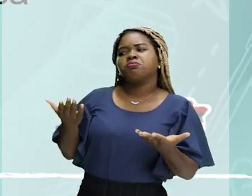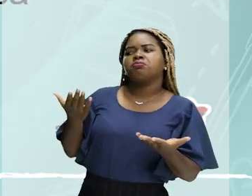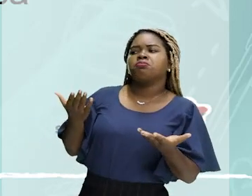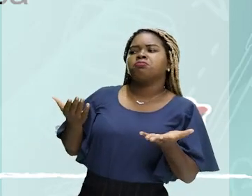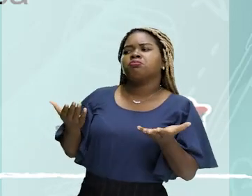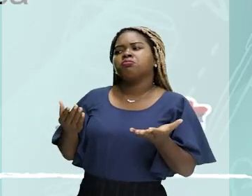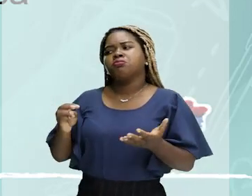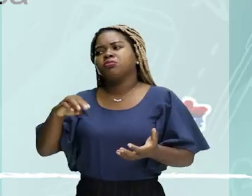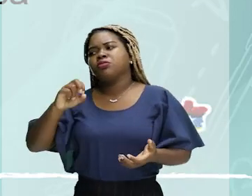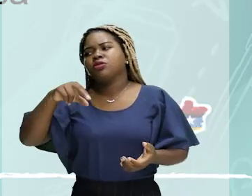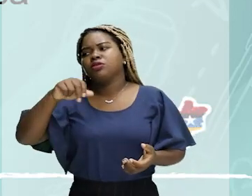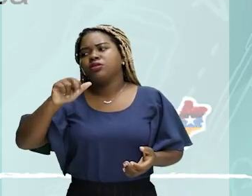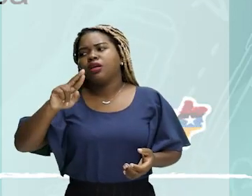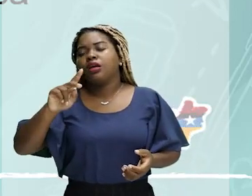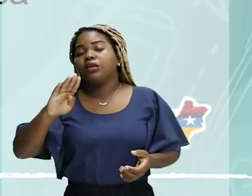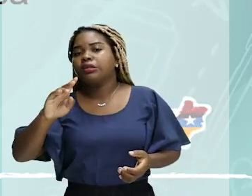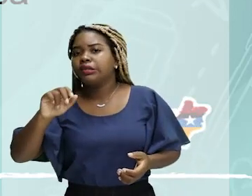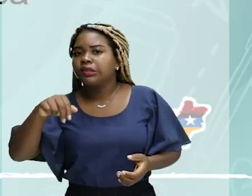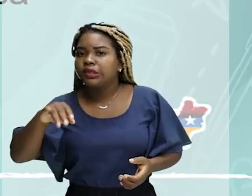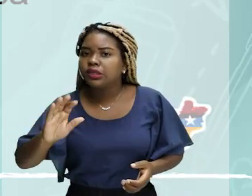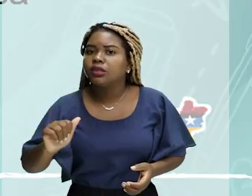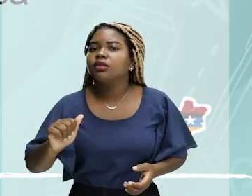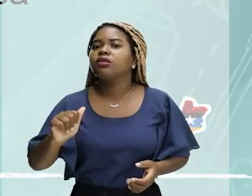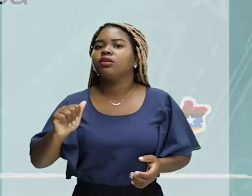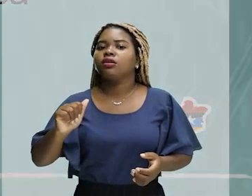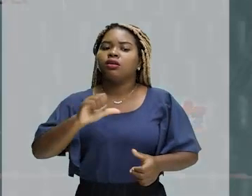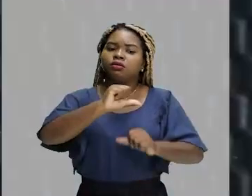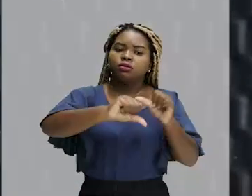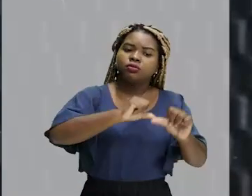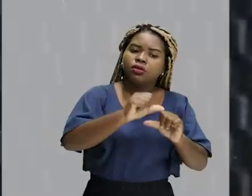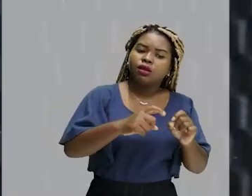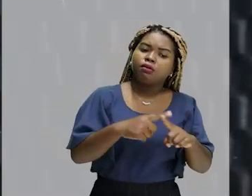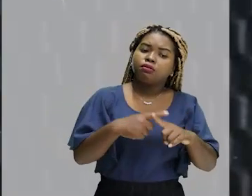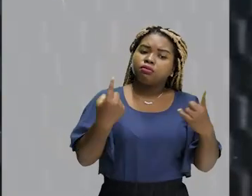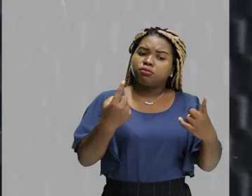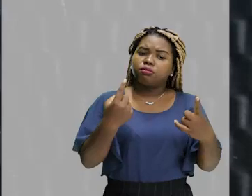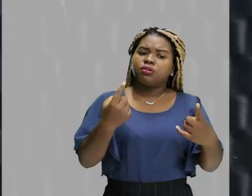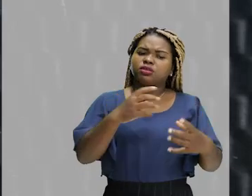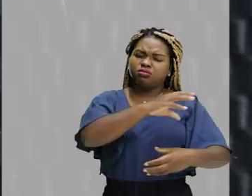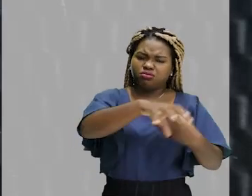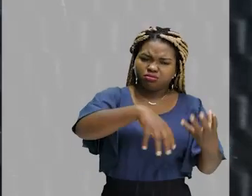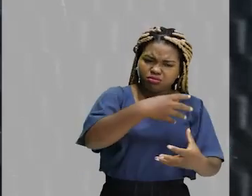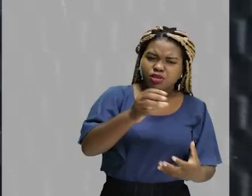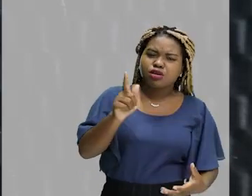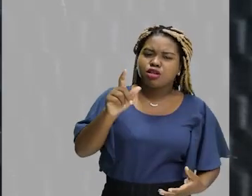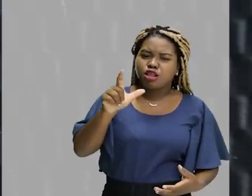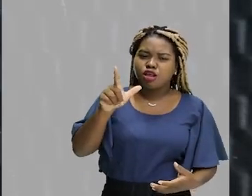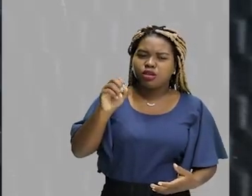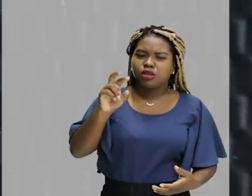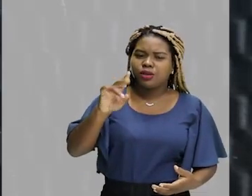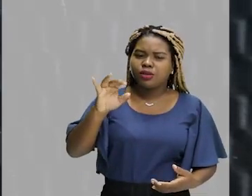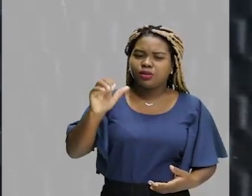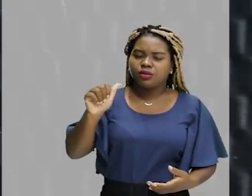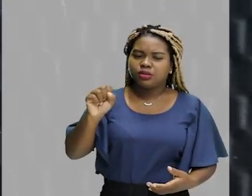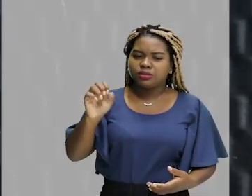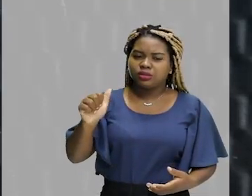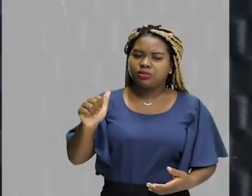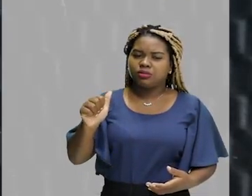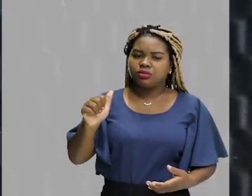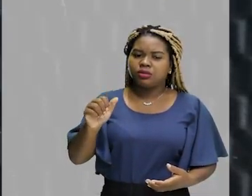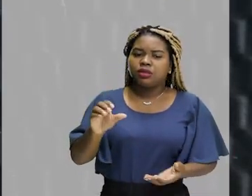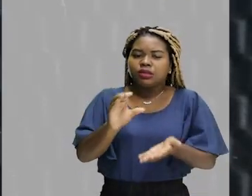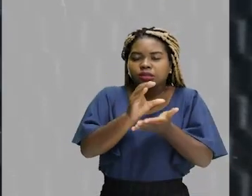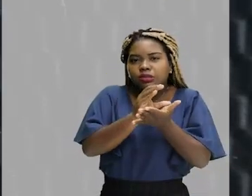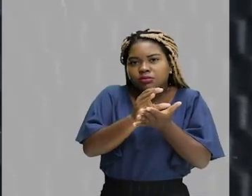de monarquia absolutista para monarquia constitucional, mas não é necessariamente essa Revolução Gloriosa que vai dar um impulso nesse capital